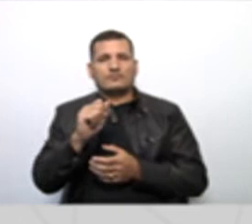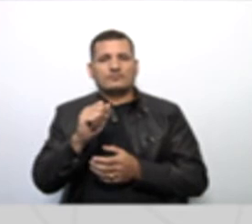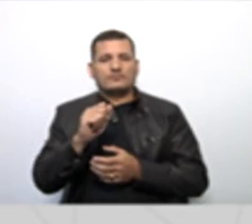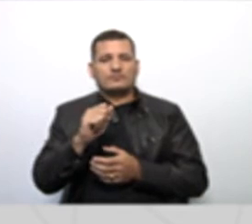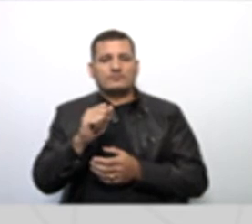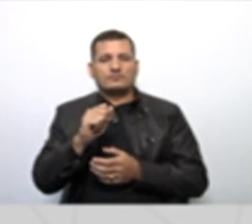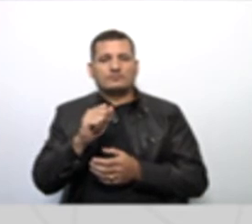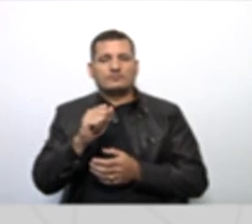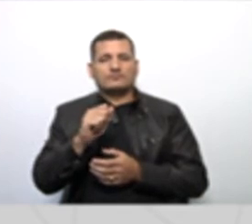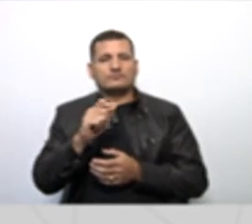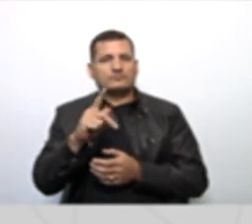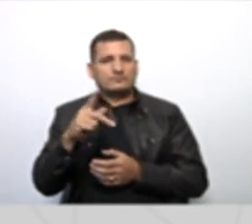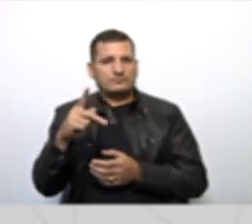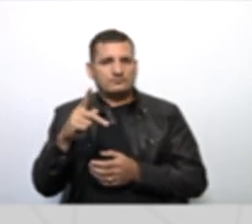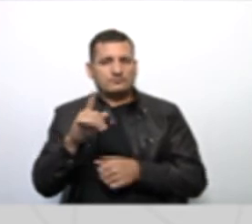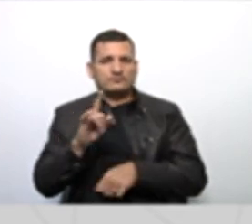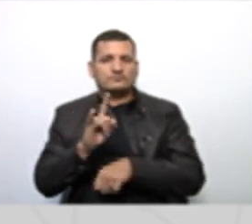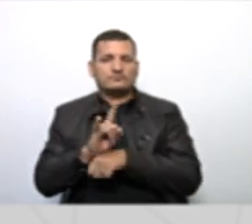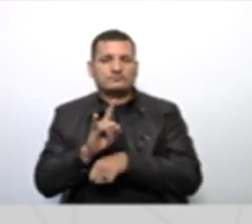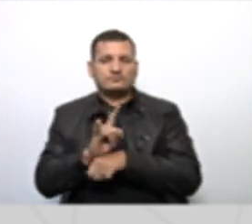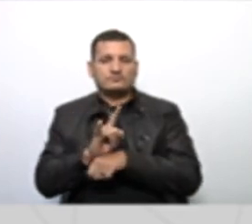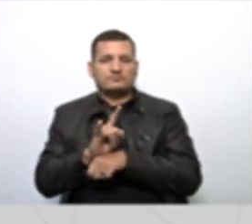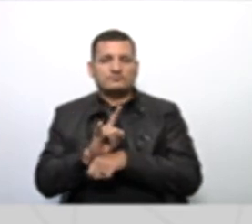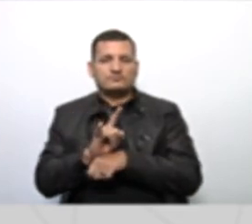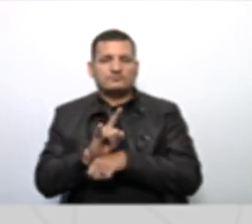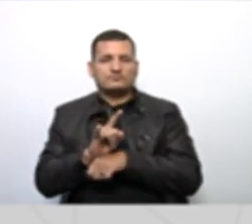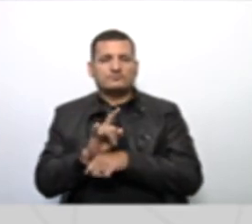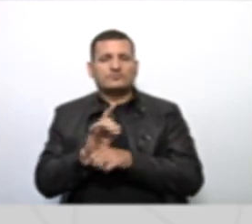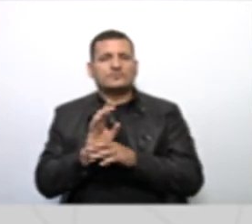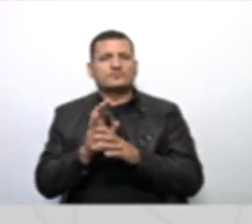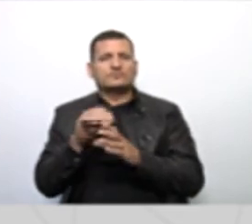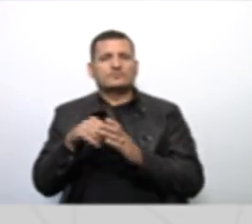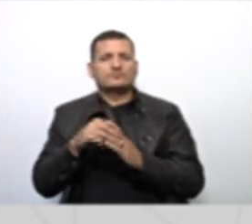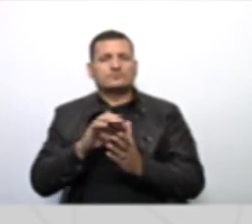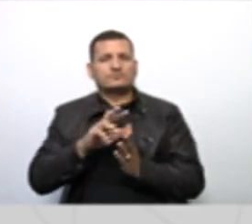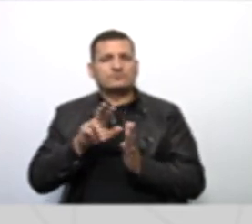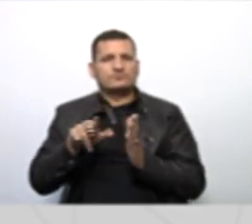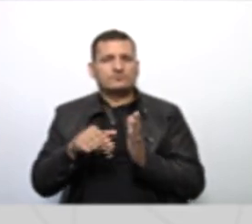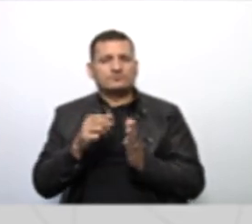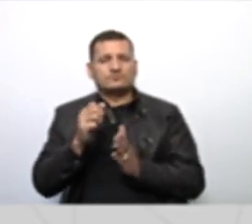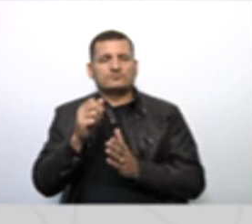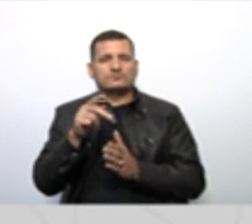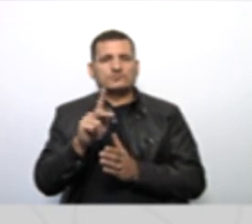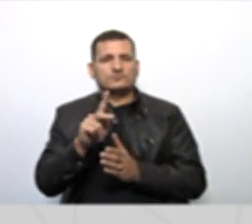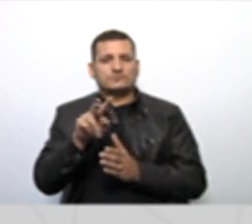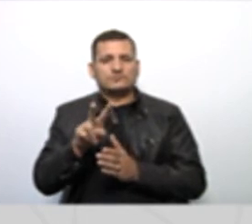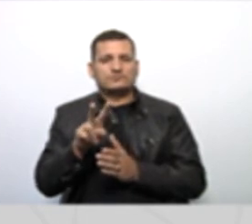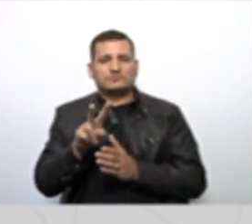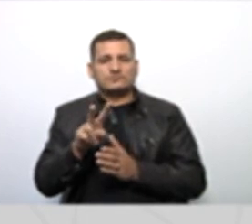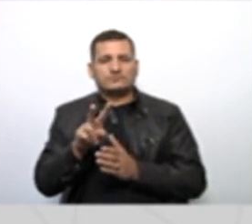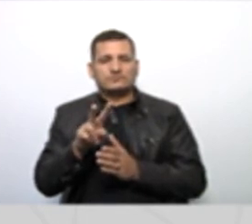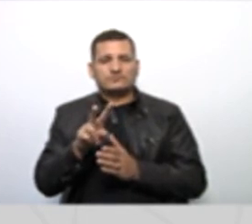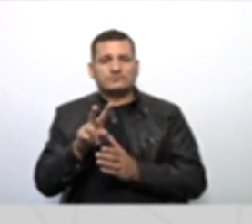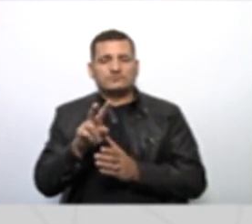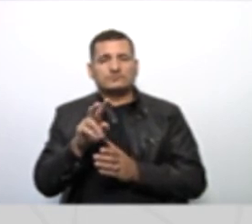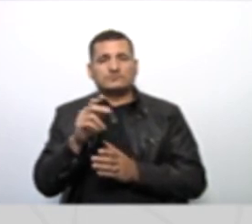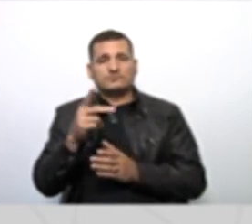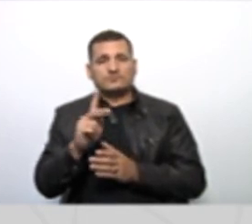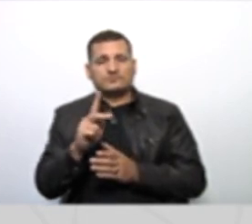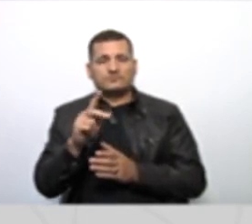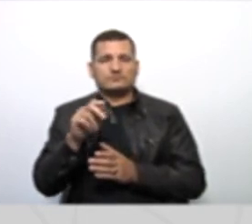uma aplicação Android que executa todos os aplicativos Kivy armazenados no seu